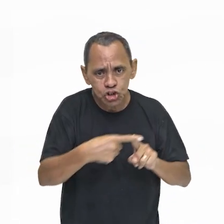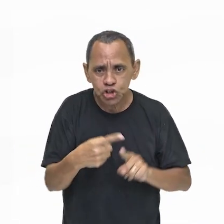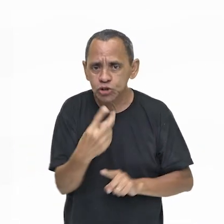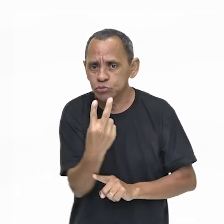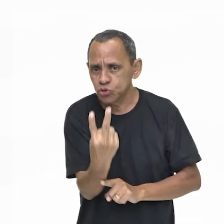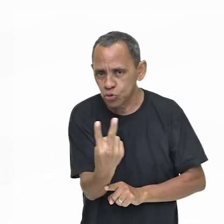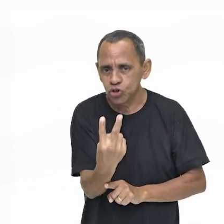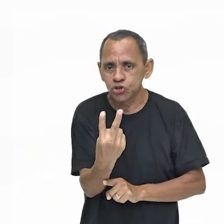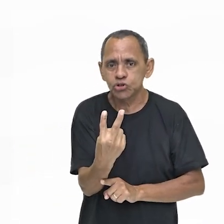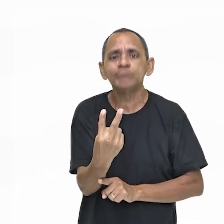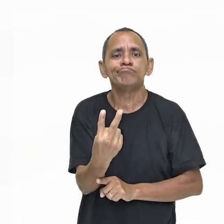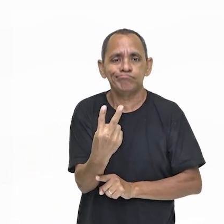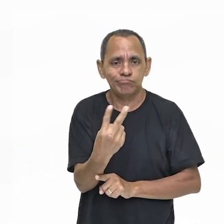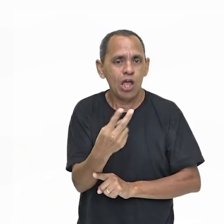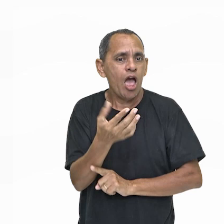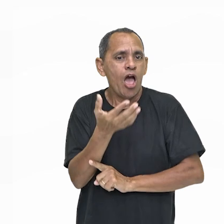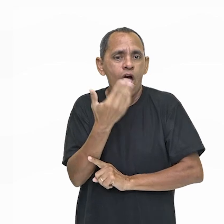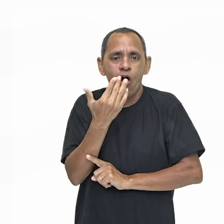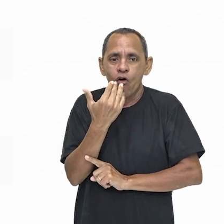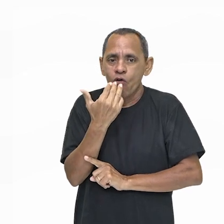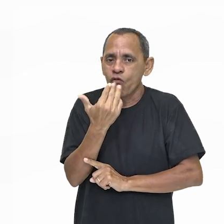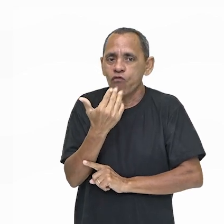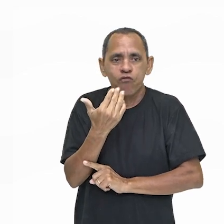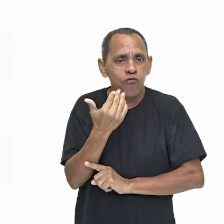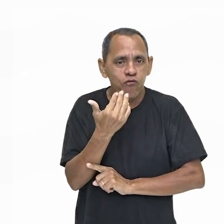Fome frequente é um sintoma